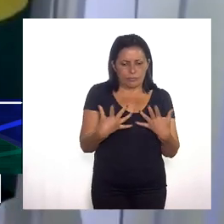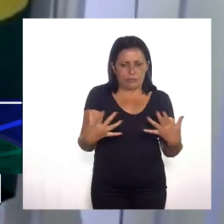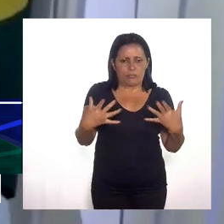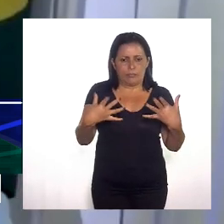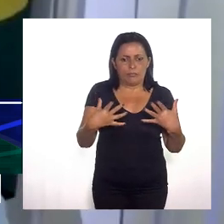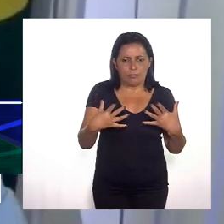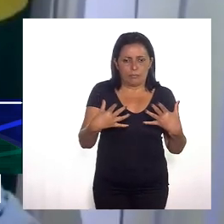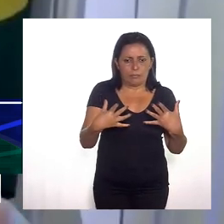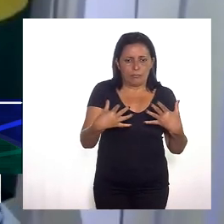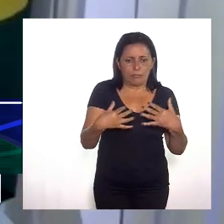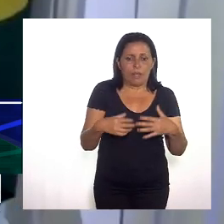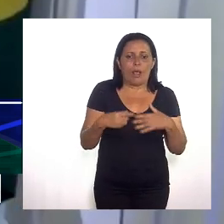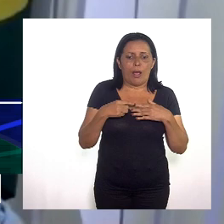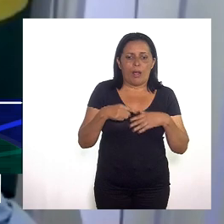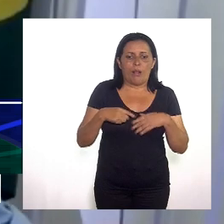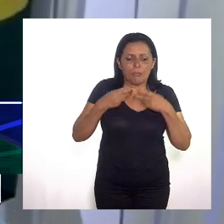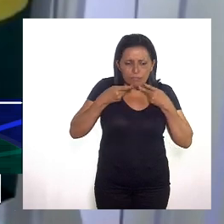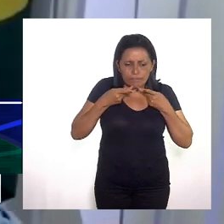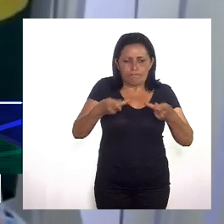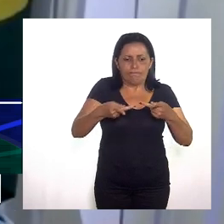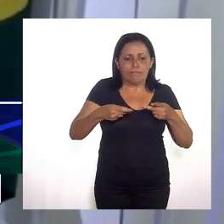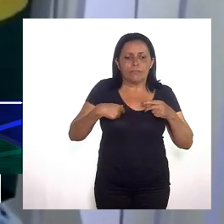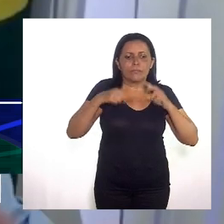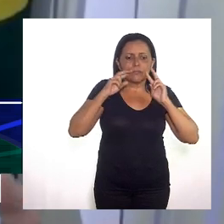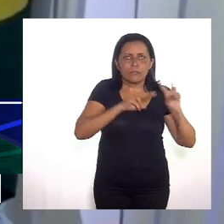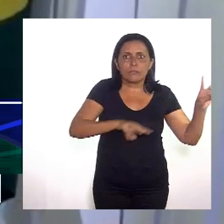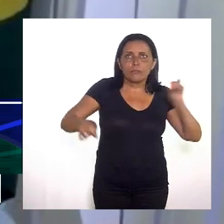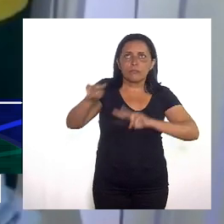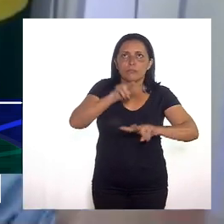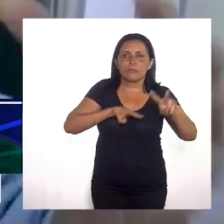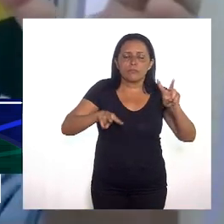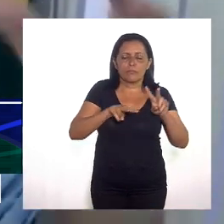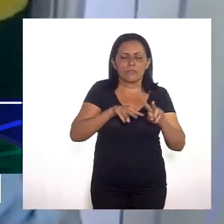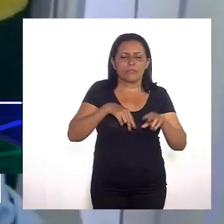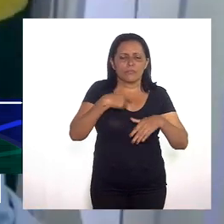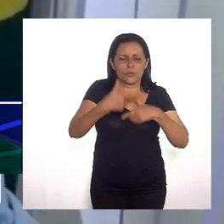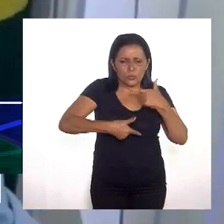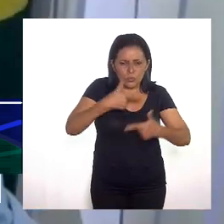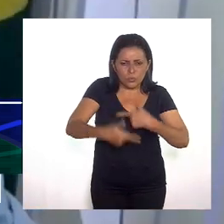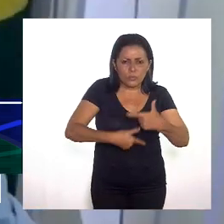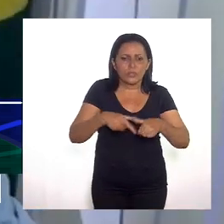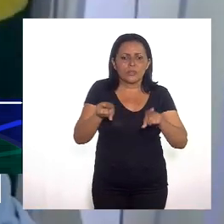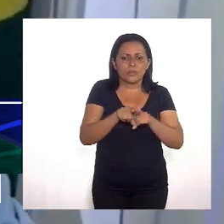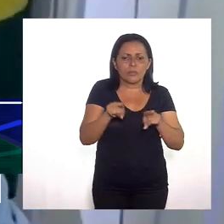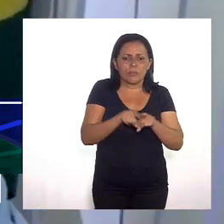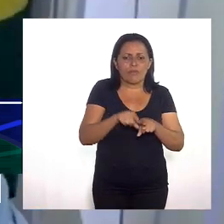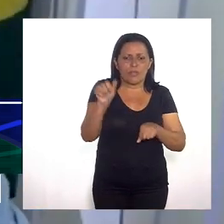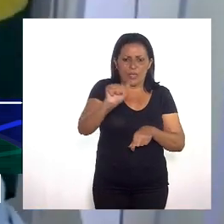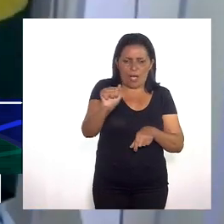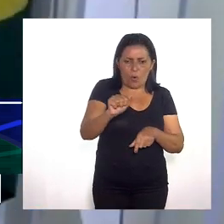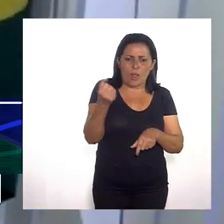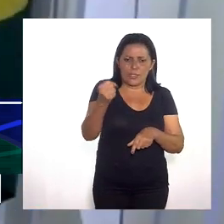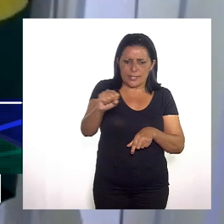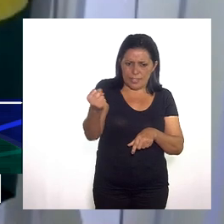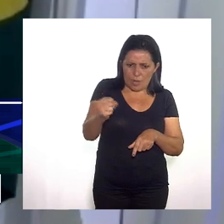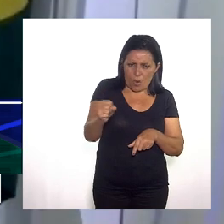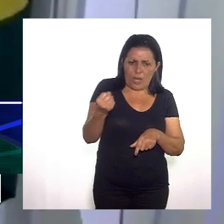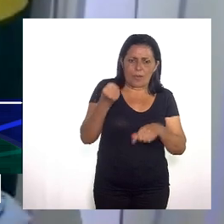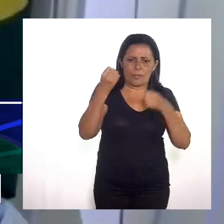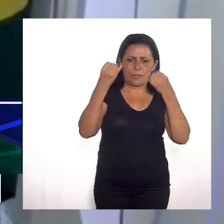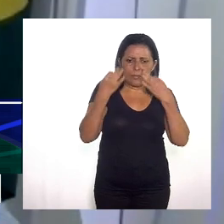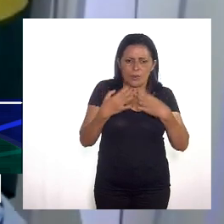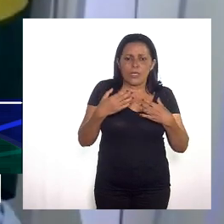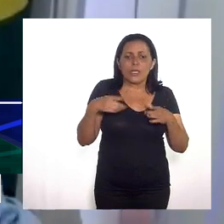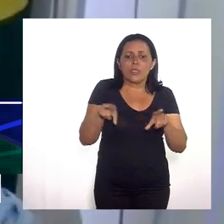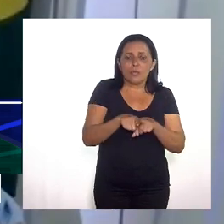para verbalizar e dar visibilidade a essas pautas, a essas lutas, e aqui falo de Araruama e de Saquarema, e,